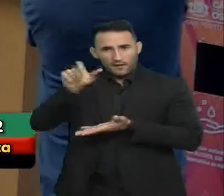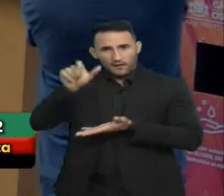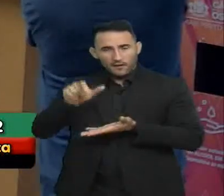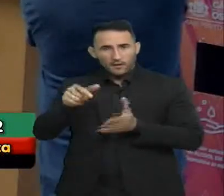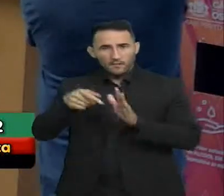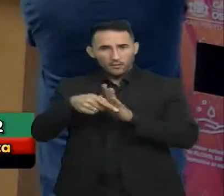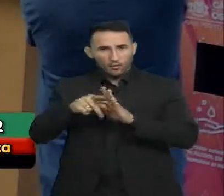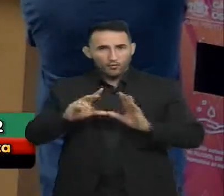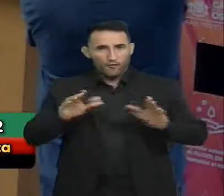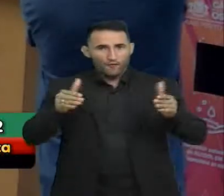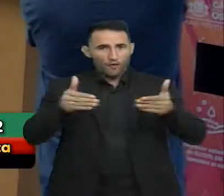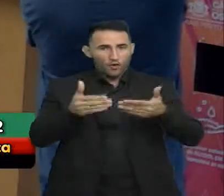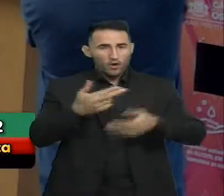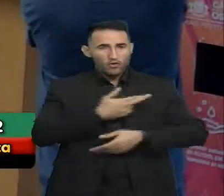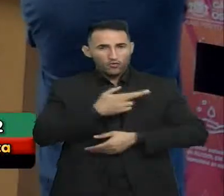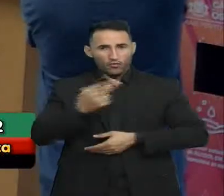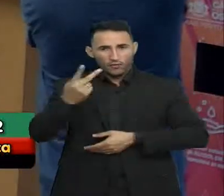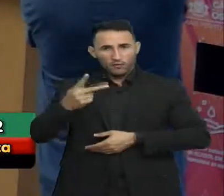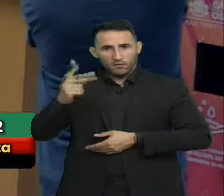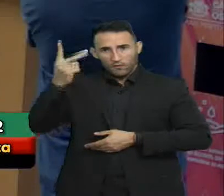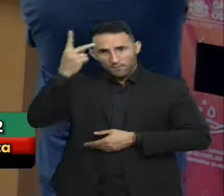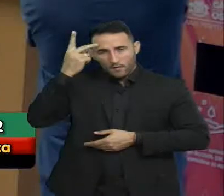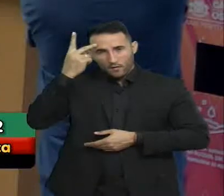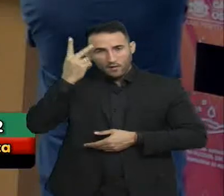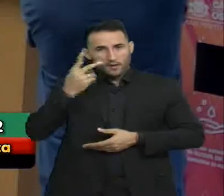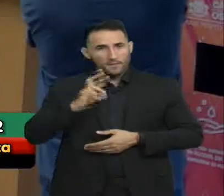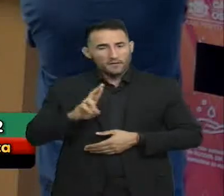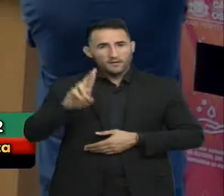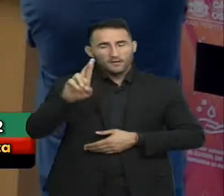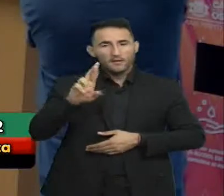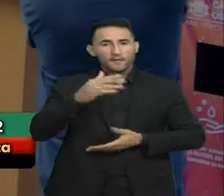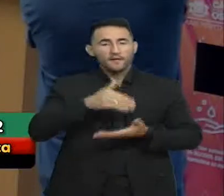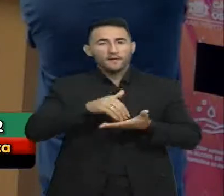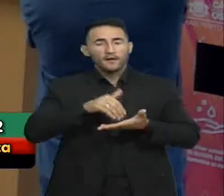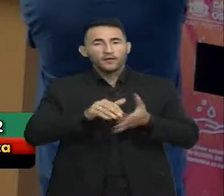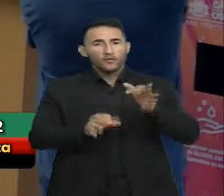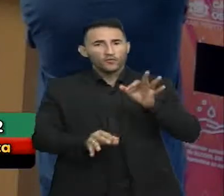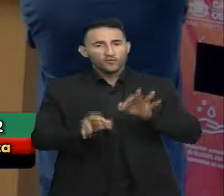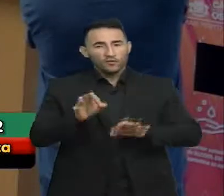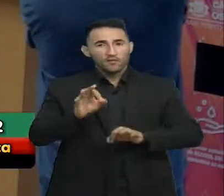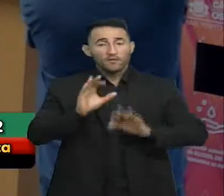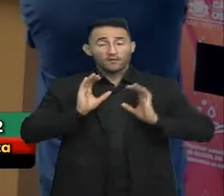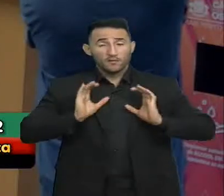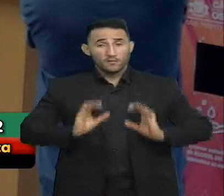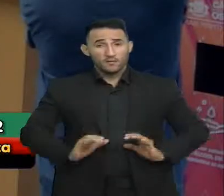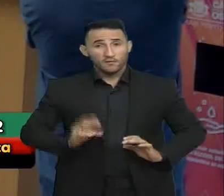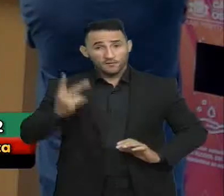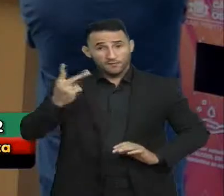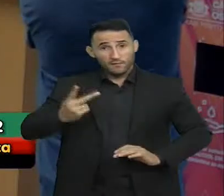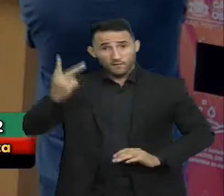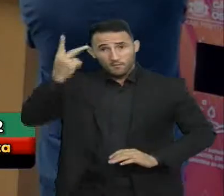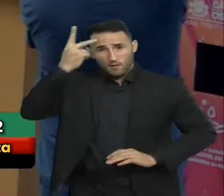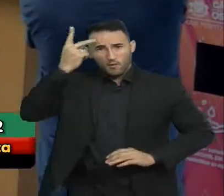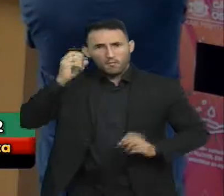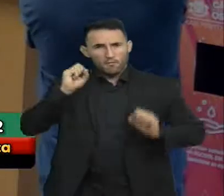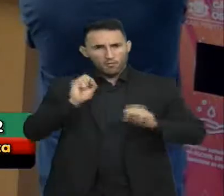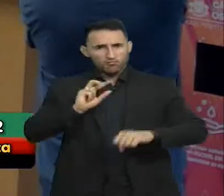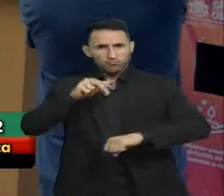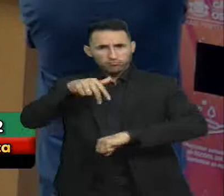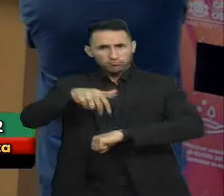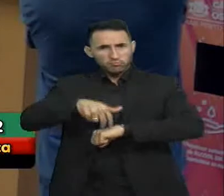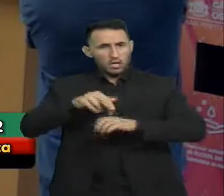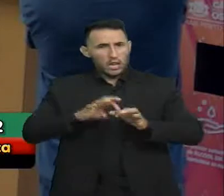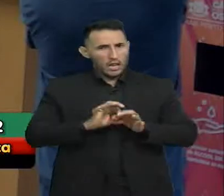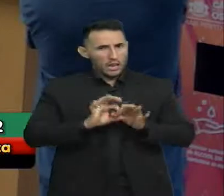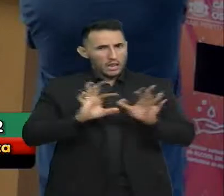São Paulo, representando a Secretaria da Justiça e Cidadania de São Paulo, para fazer uso da palavra, colocando a tribuna